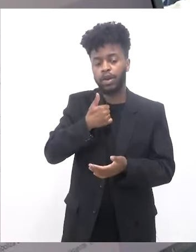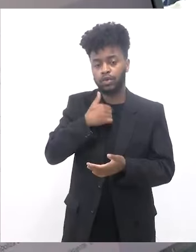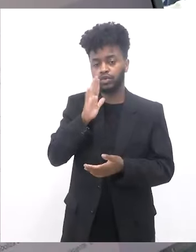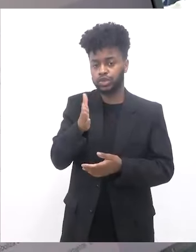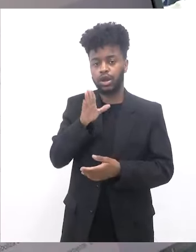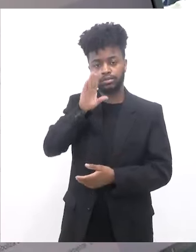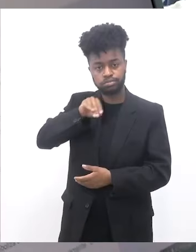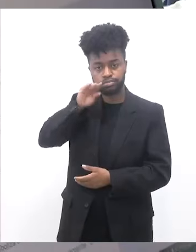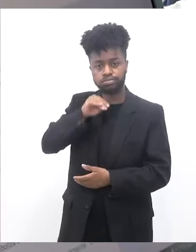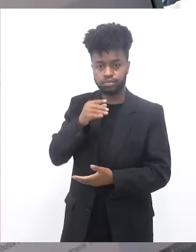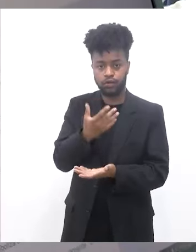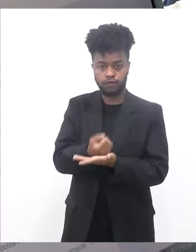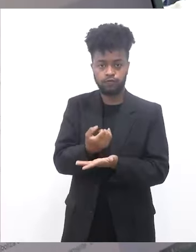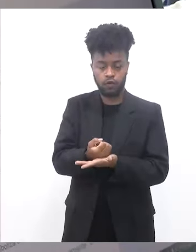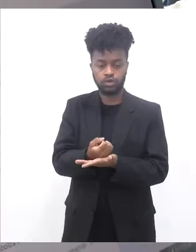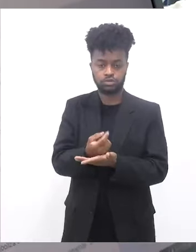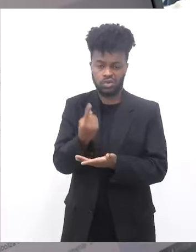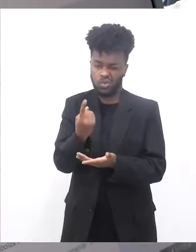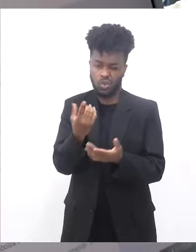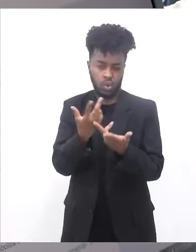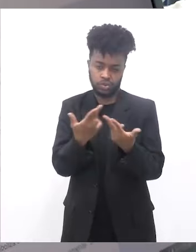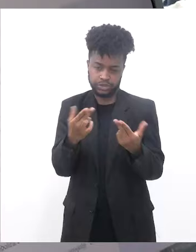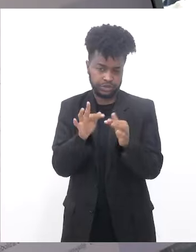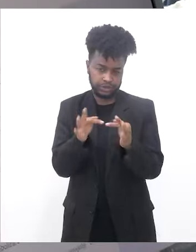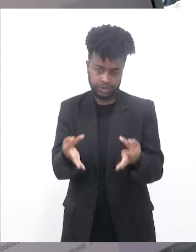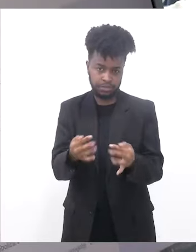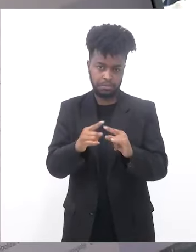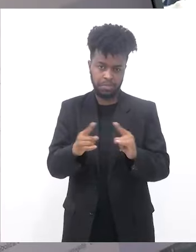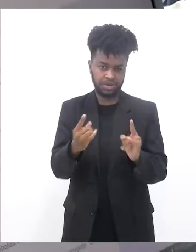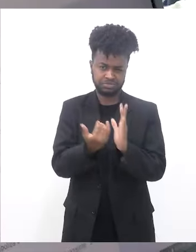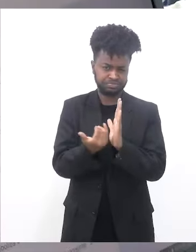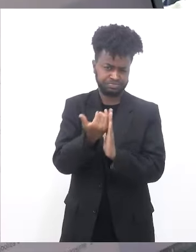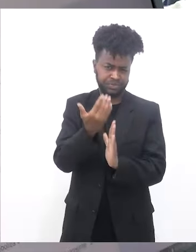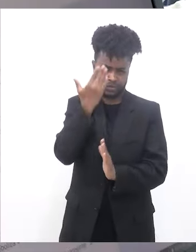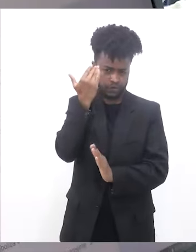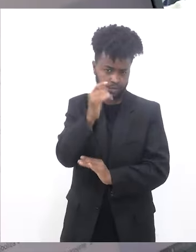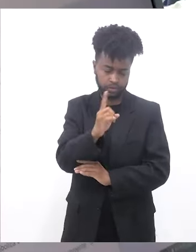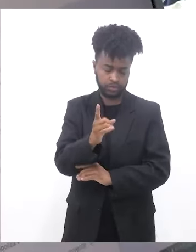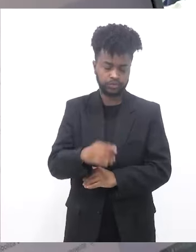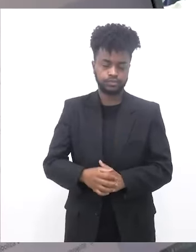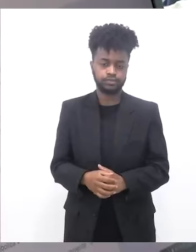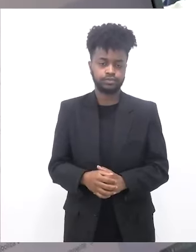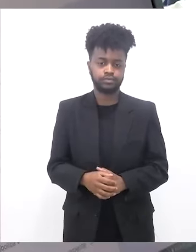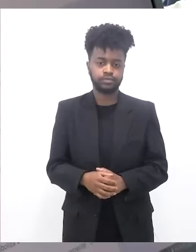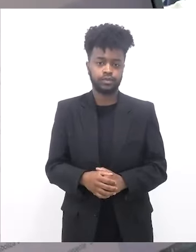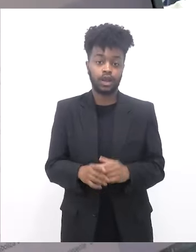Não, desculpa, eu cheguei a dublar uma pontinha, uma coisa pequena, mas nada muito relevante.